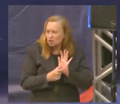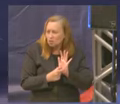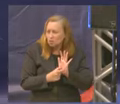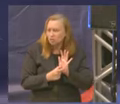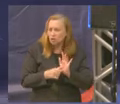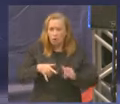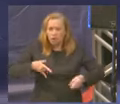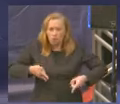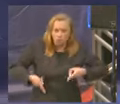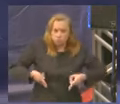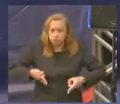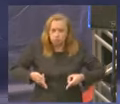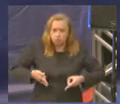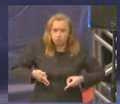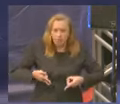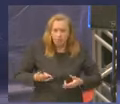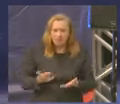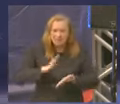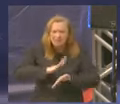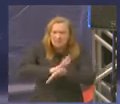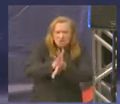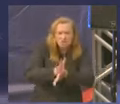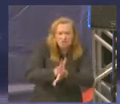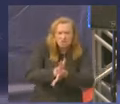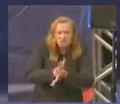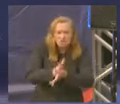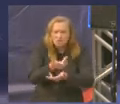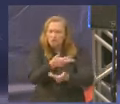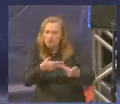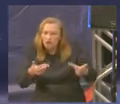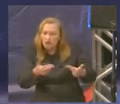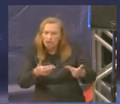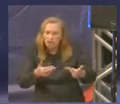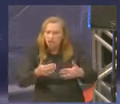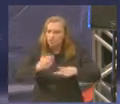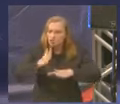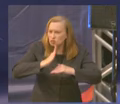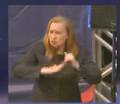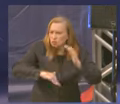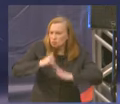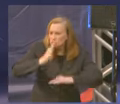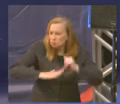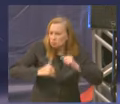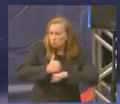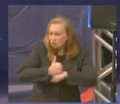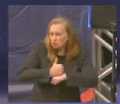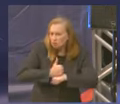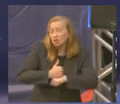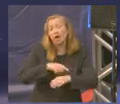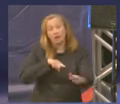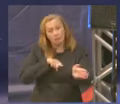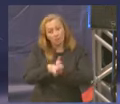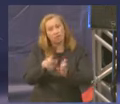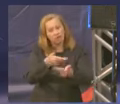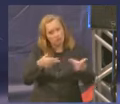etc., destruirão muitos empregos? É uma pergunta que muita gente faz.